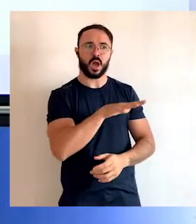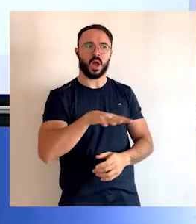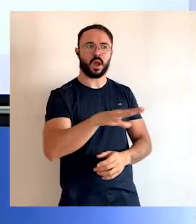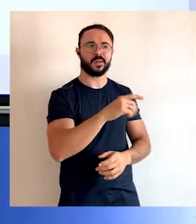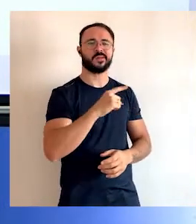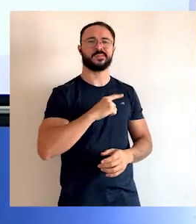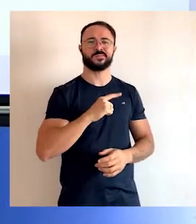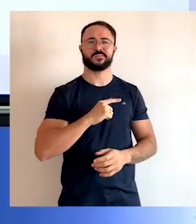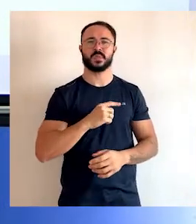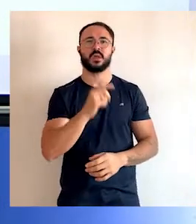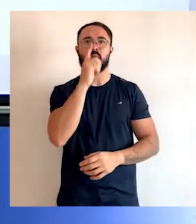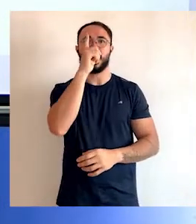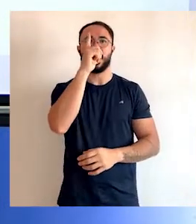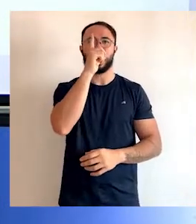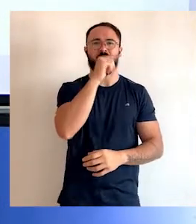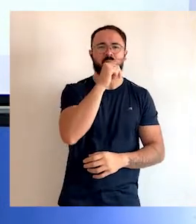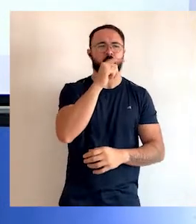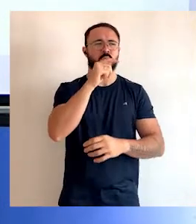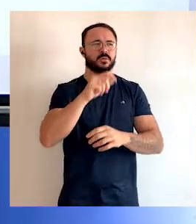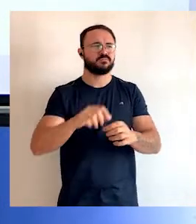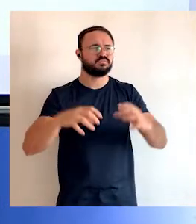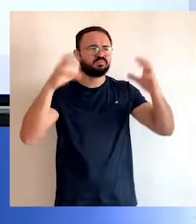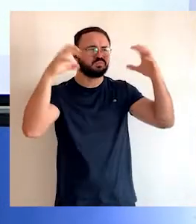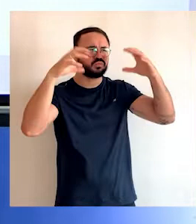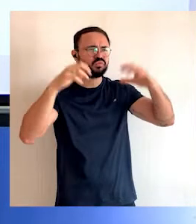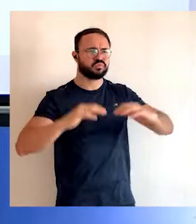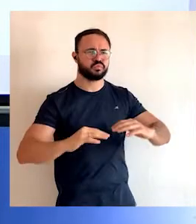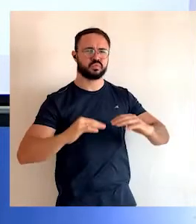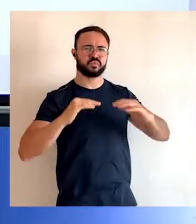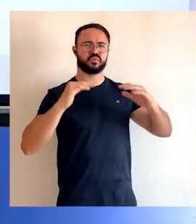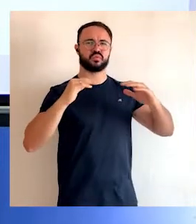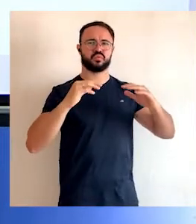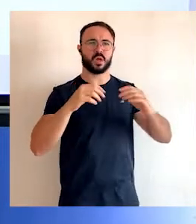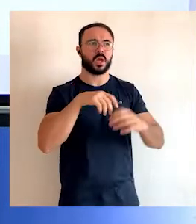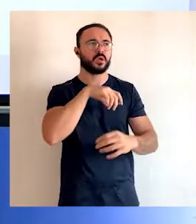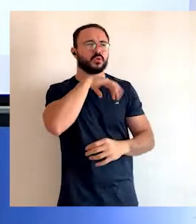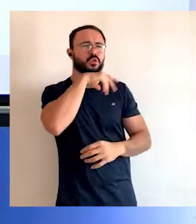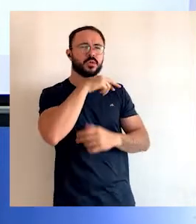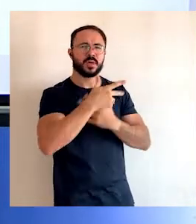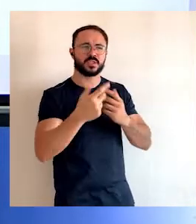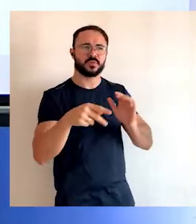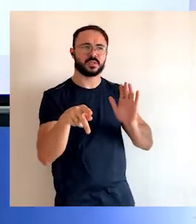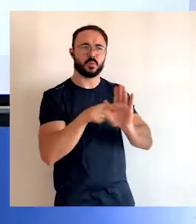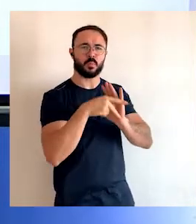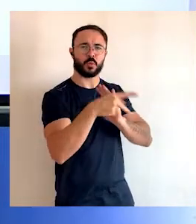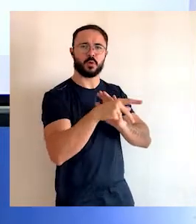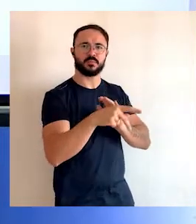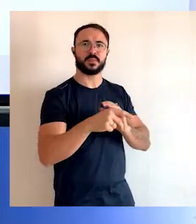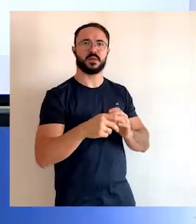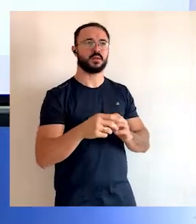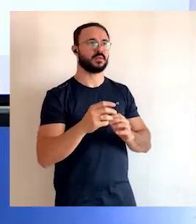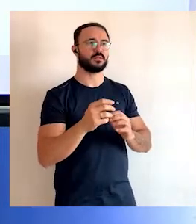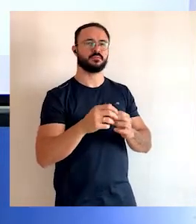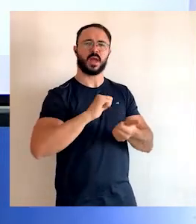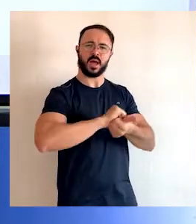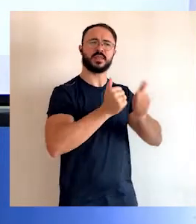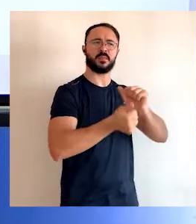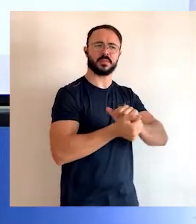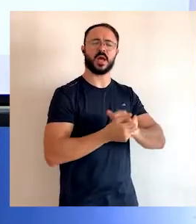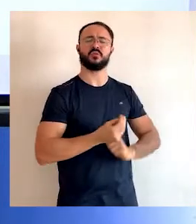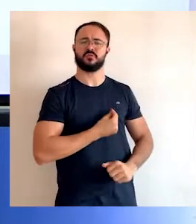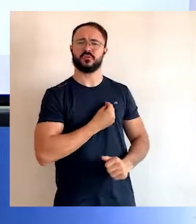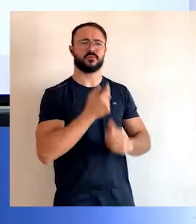alagada durante um período do ano. Então as espécies que ali vivem são adaptadas, como em todo bioma, adaptadas às condições do